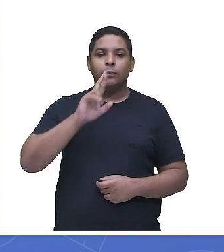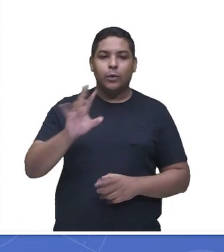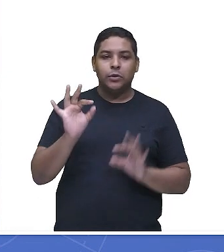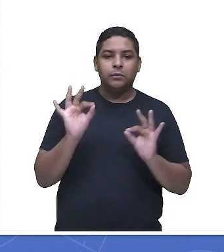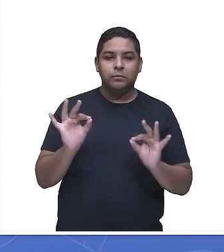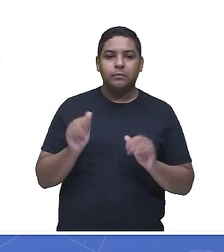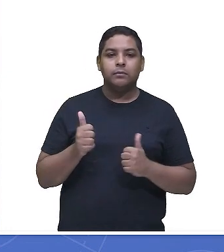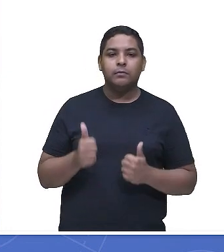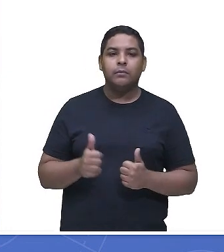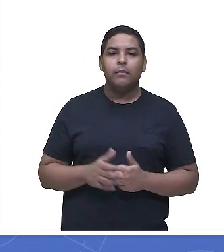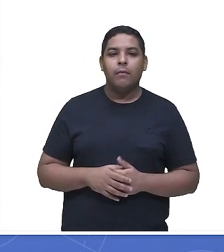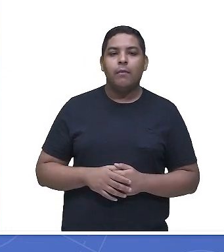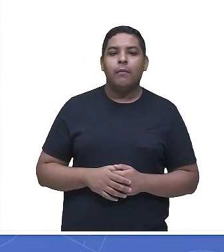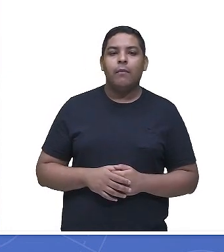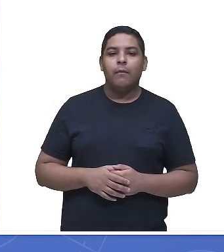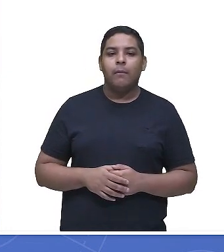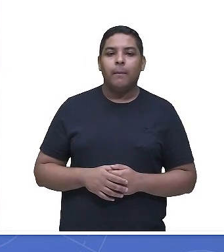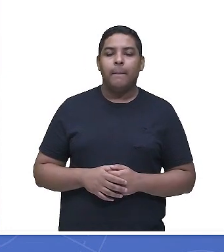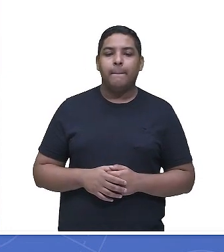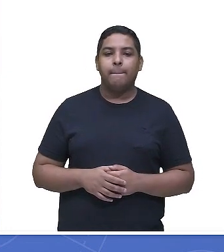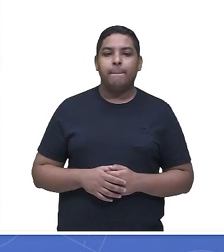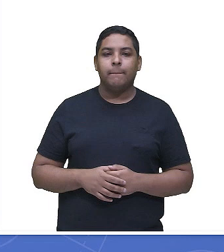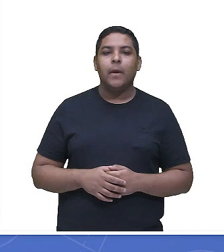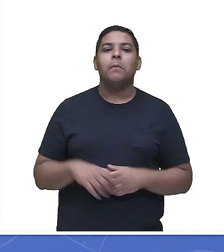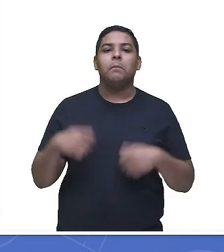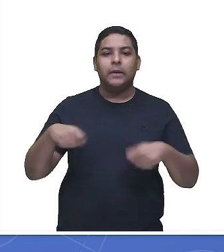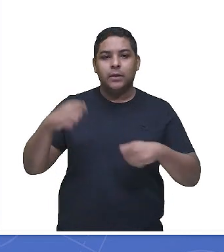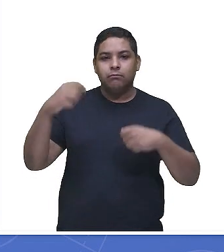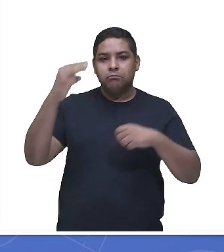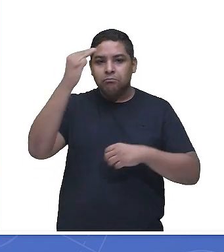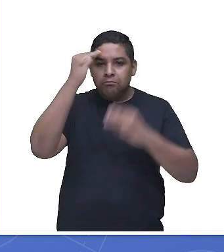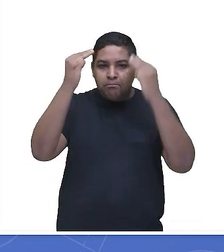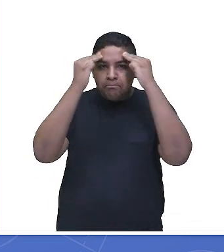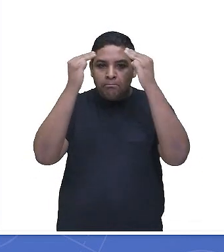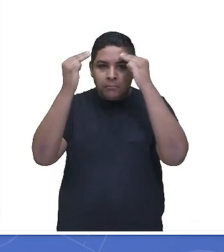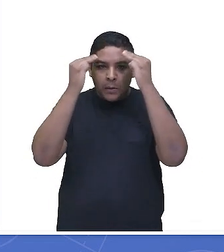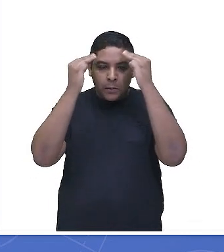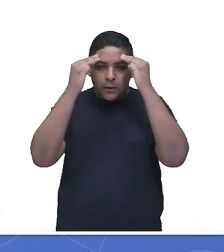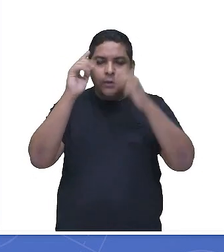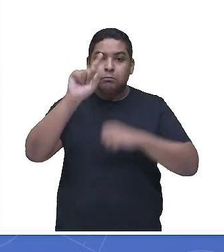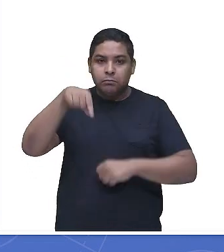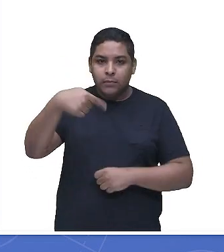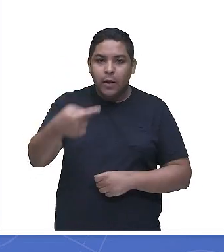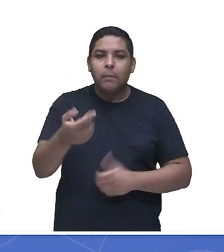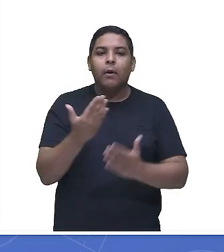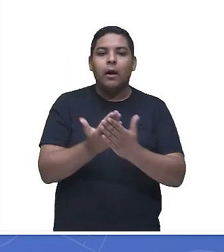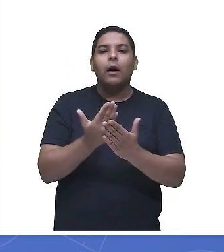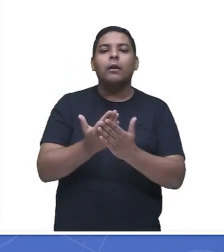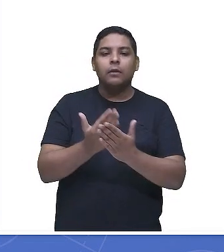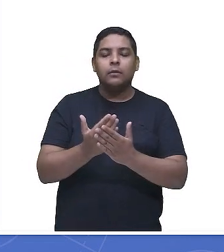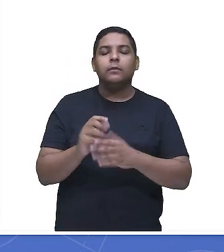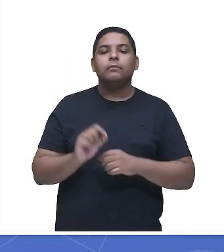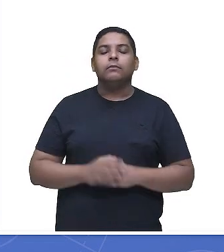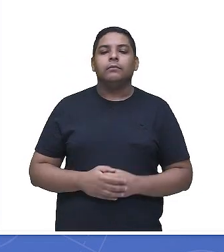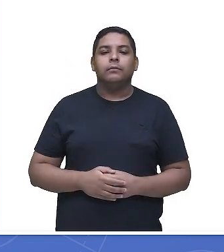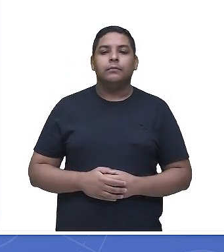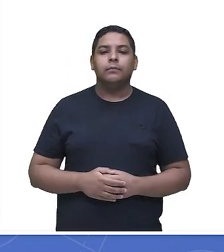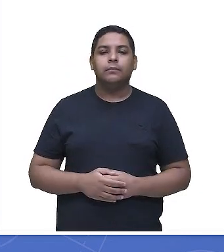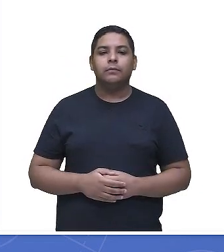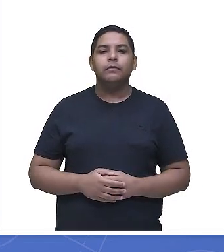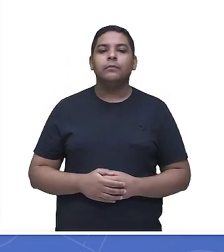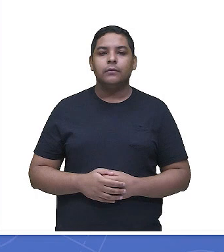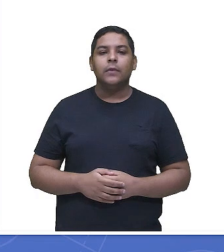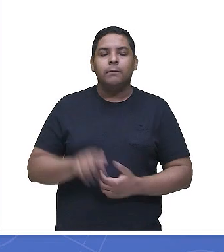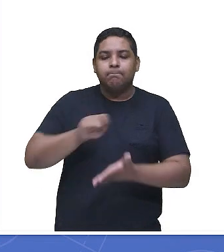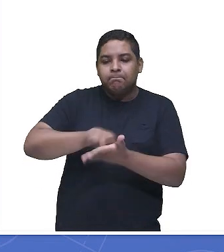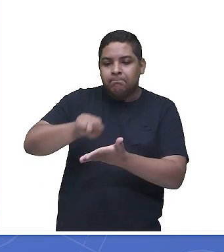vamos direto aí. Gente, isso daqui você tem que saber de cabeça. Então, quando for daqui a pouco, depois da aula, ok? Você já pega a